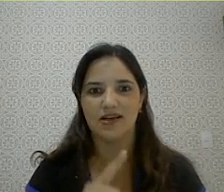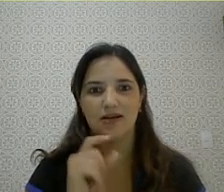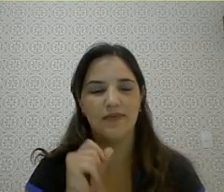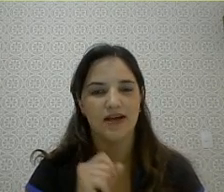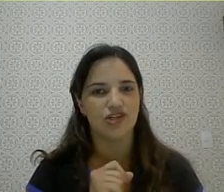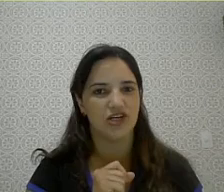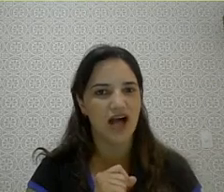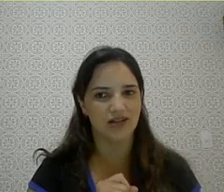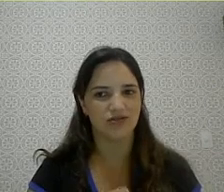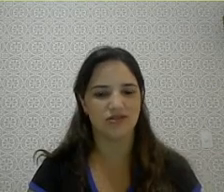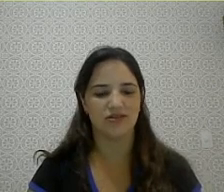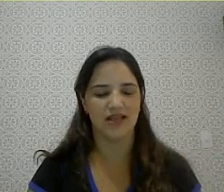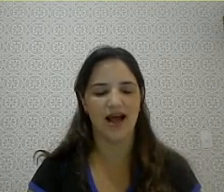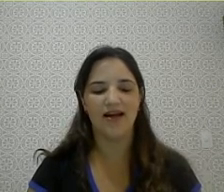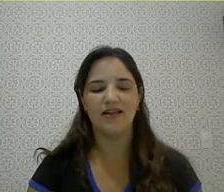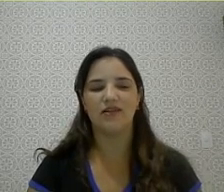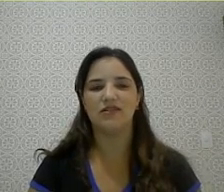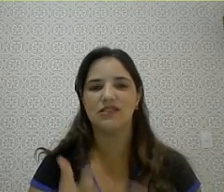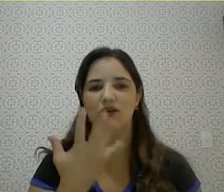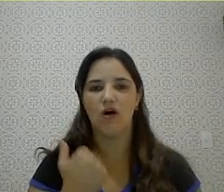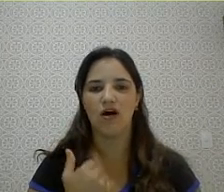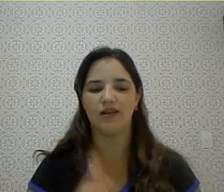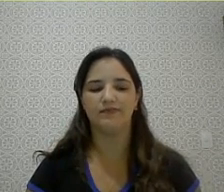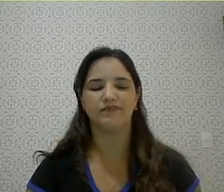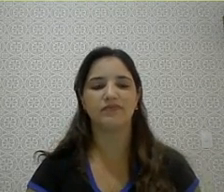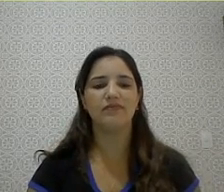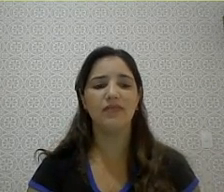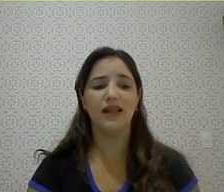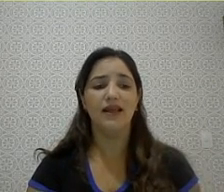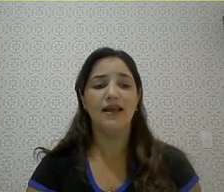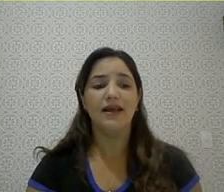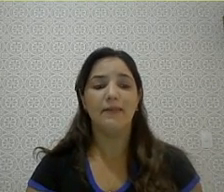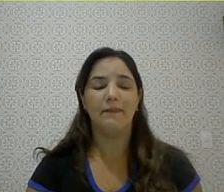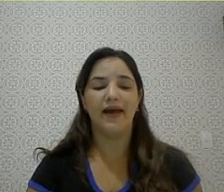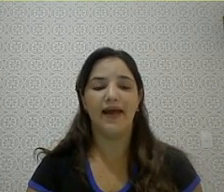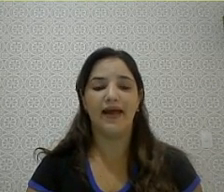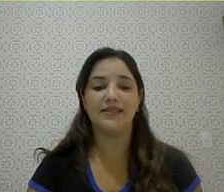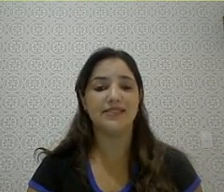sem serem mastigados, tá? Então eles engolem